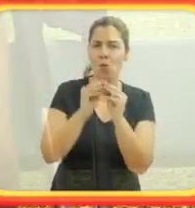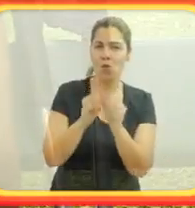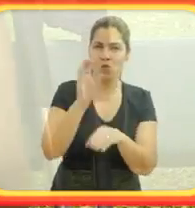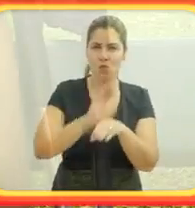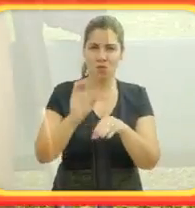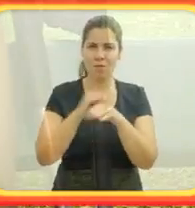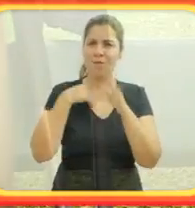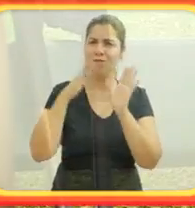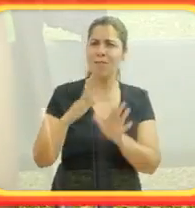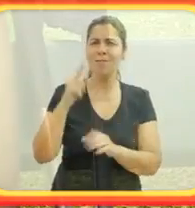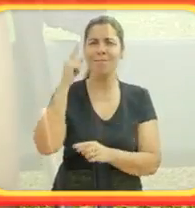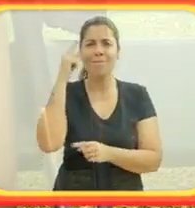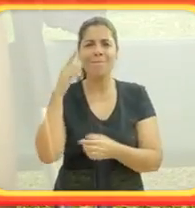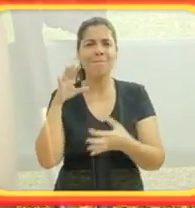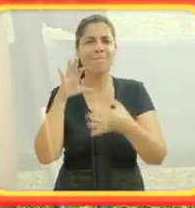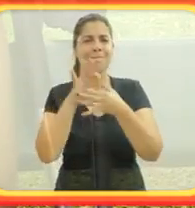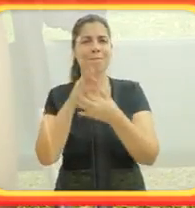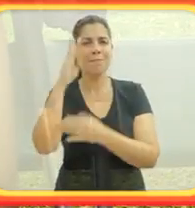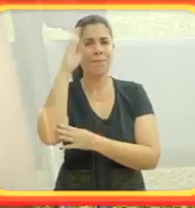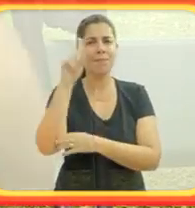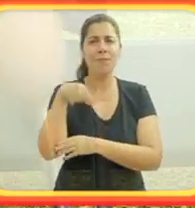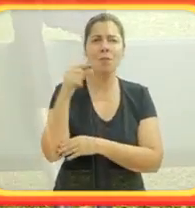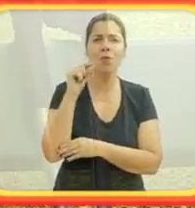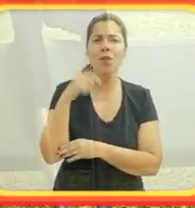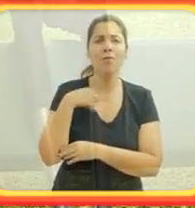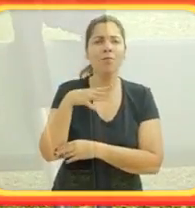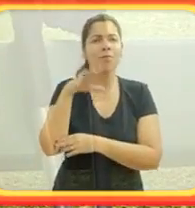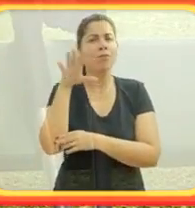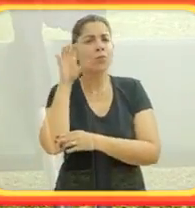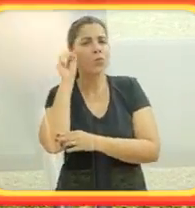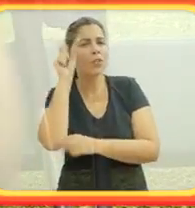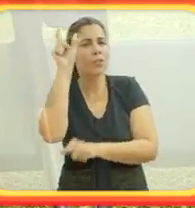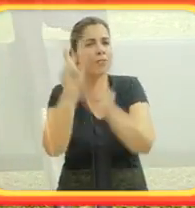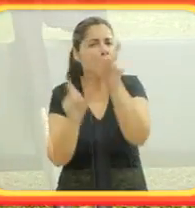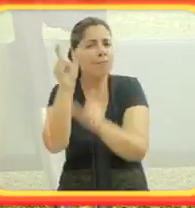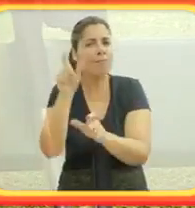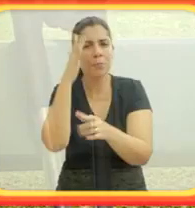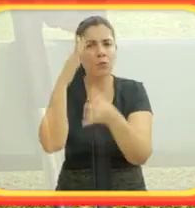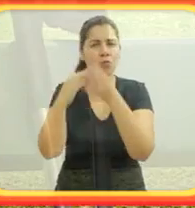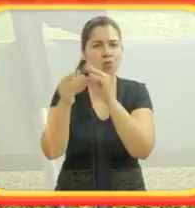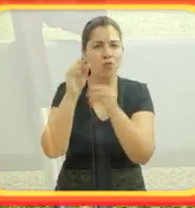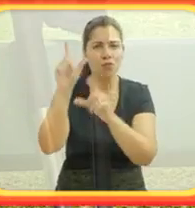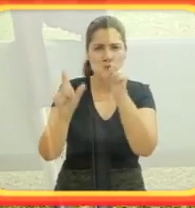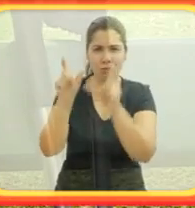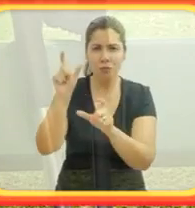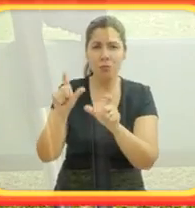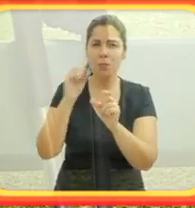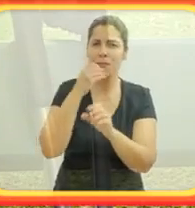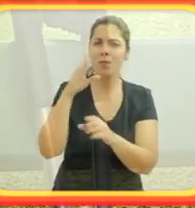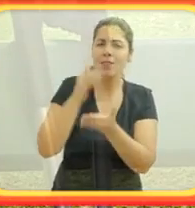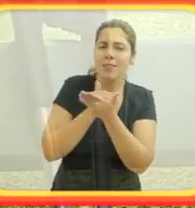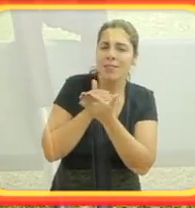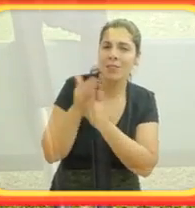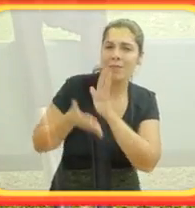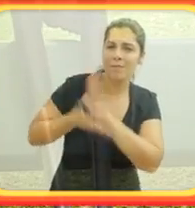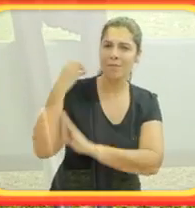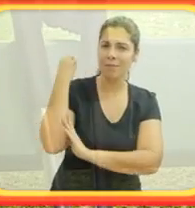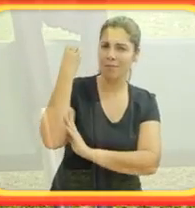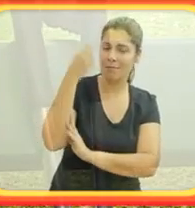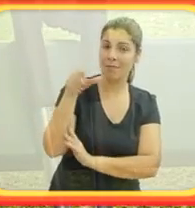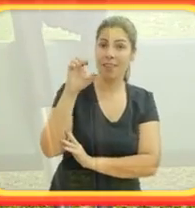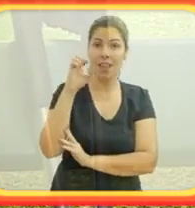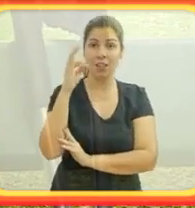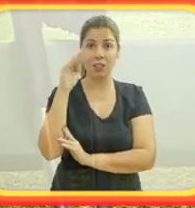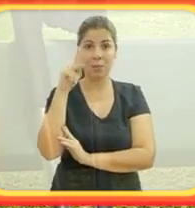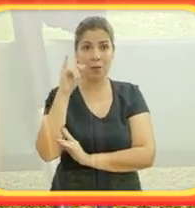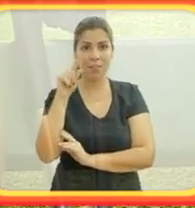conclusão de curso, mas eu já tinha uma intenção ali principalmente depois que eu escutei de um refugiado,